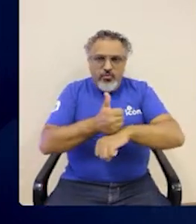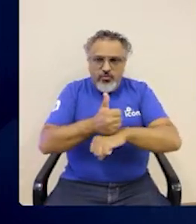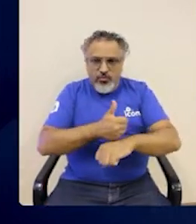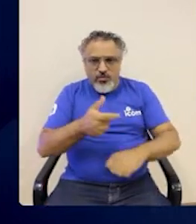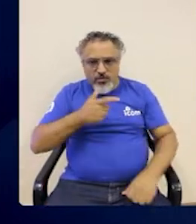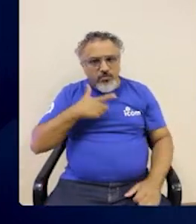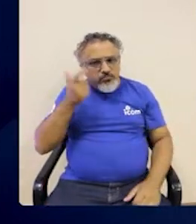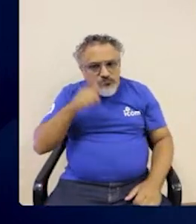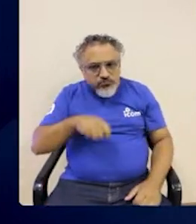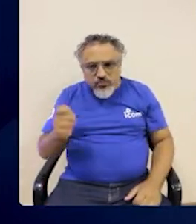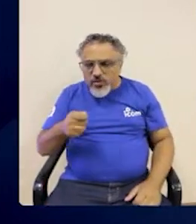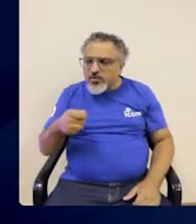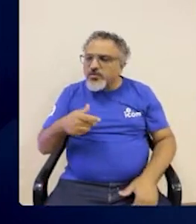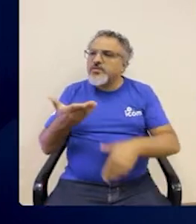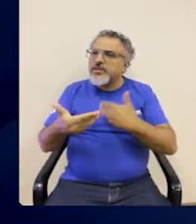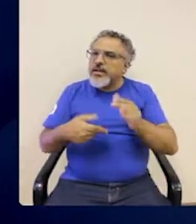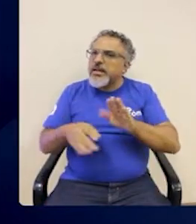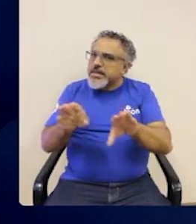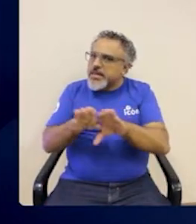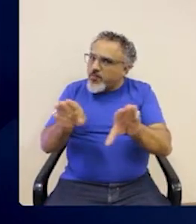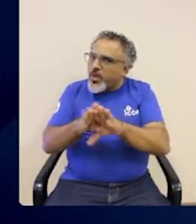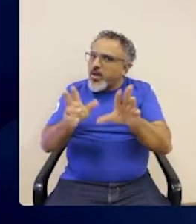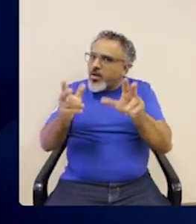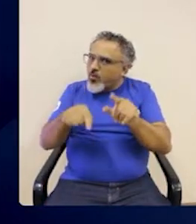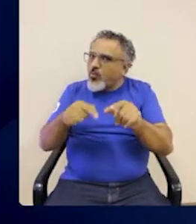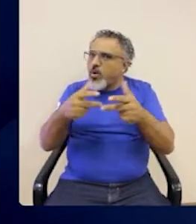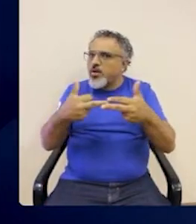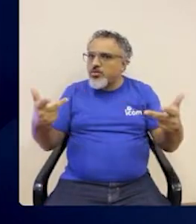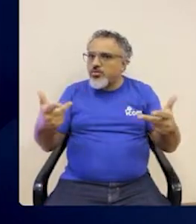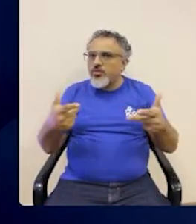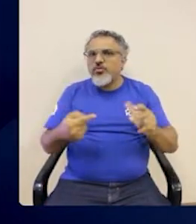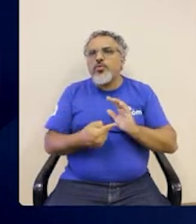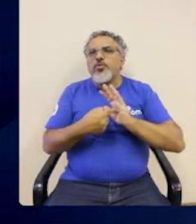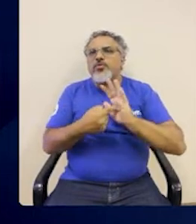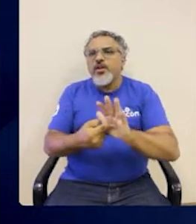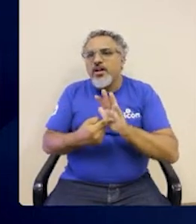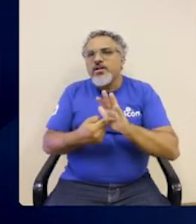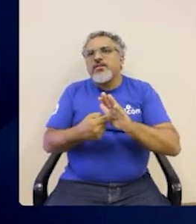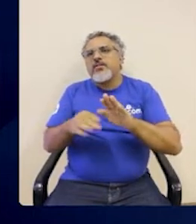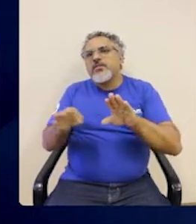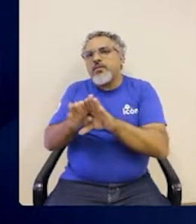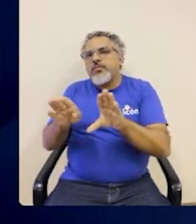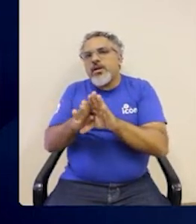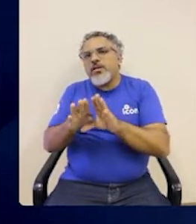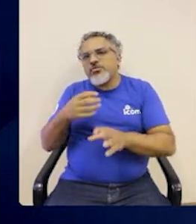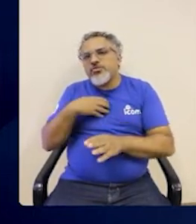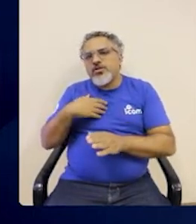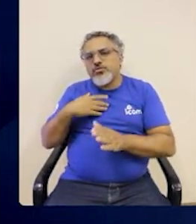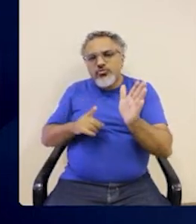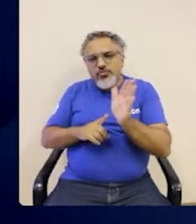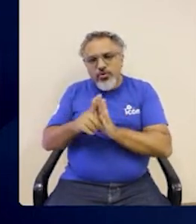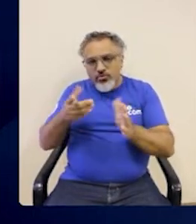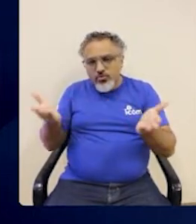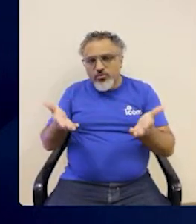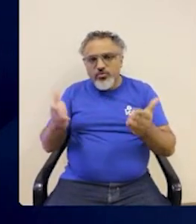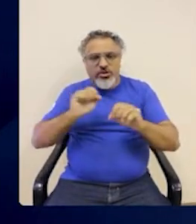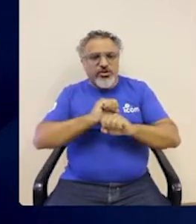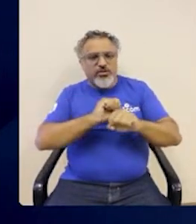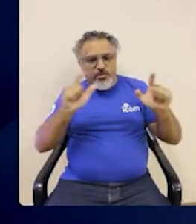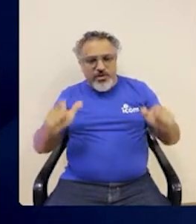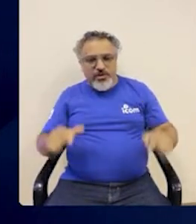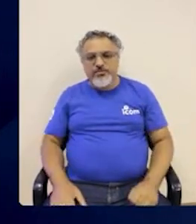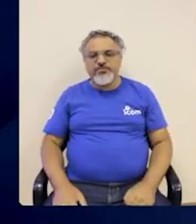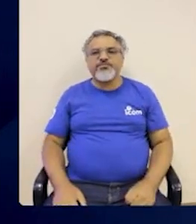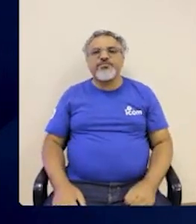e disputas, que também foi uma das coisas que foram trazidas, né, inclusive na forma de perguntas pela manhã. Com